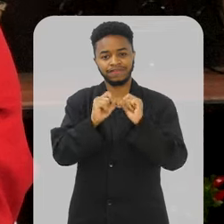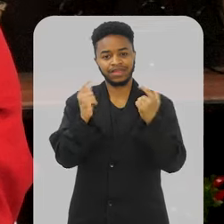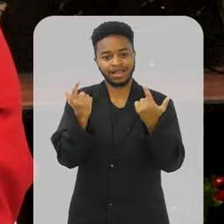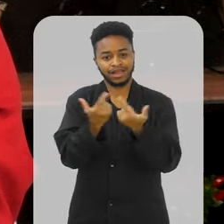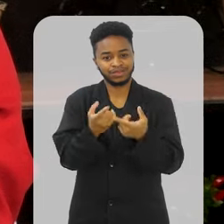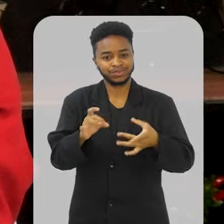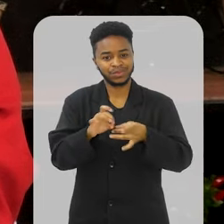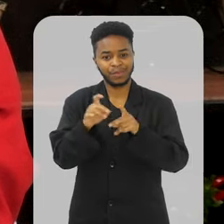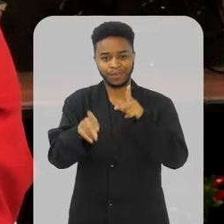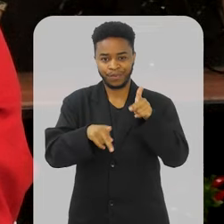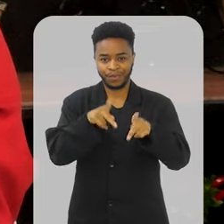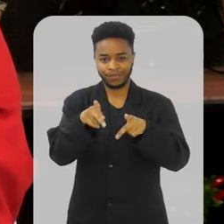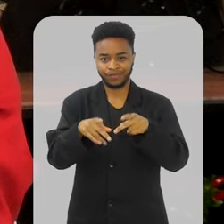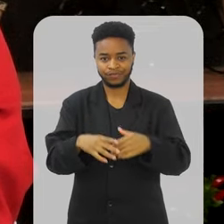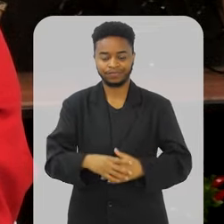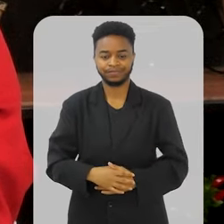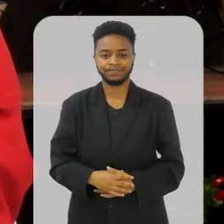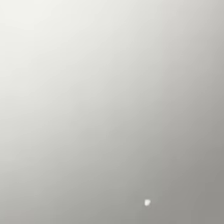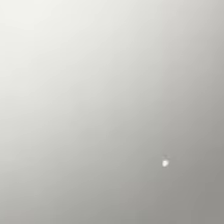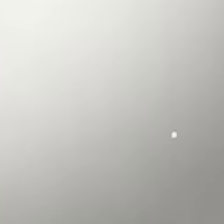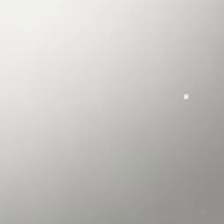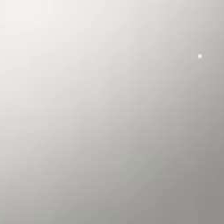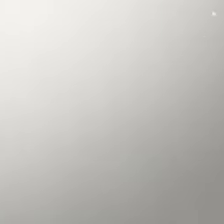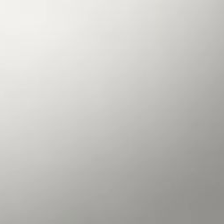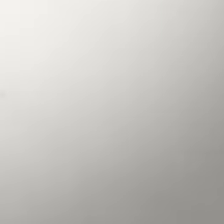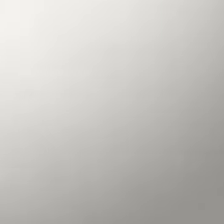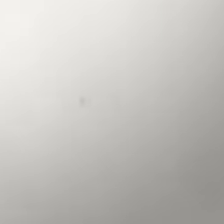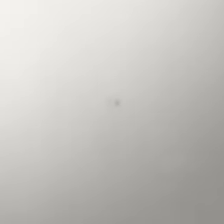na TV alerge no canal do